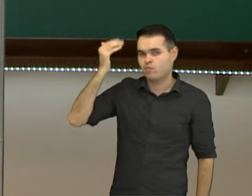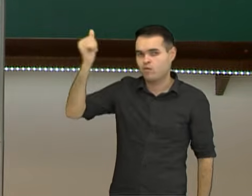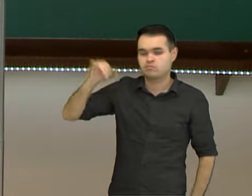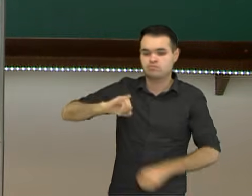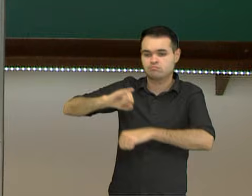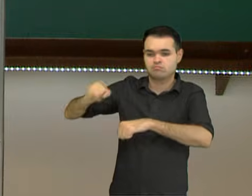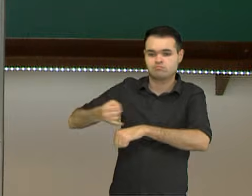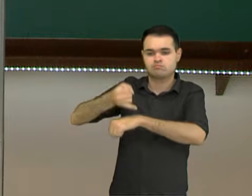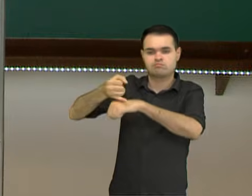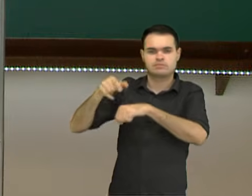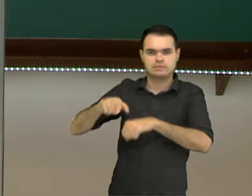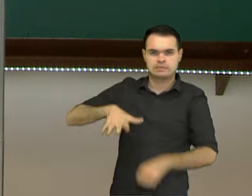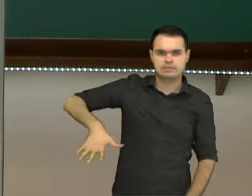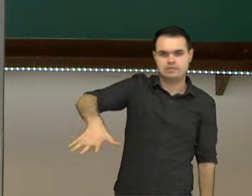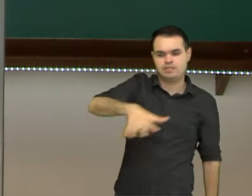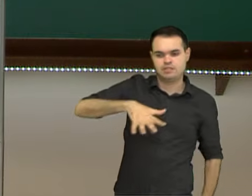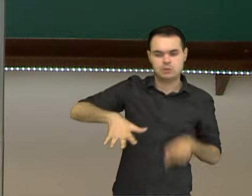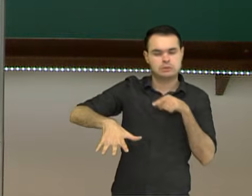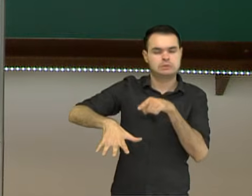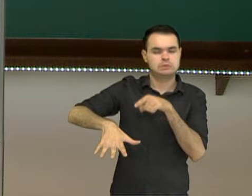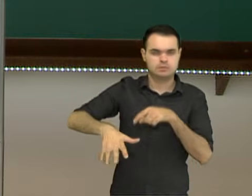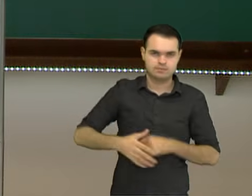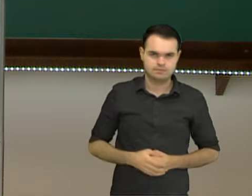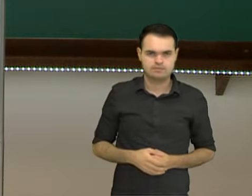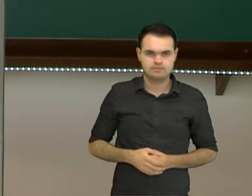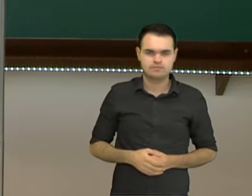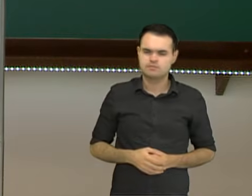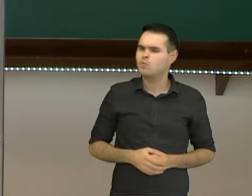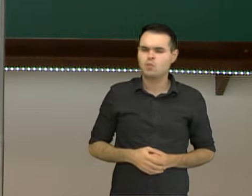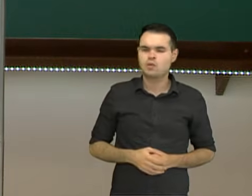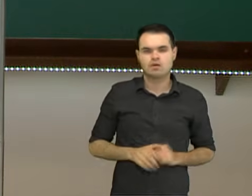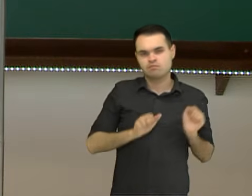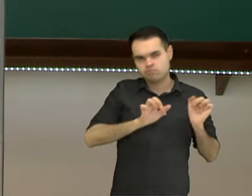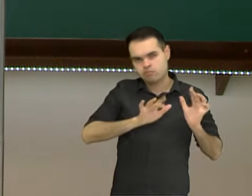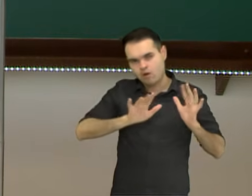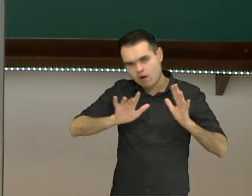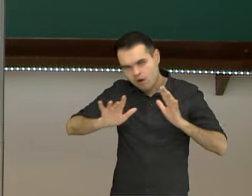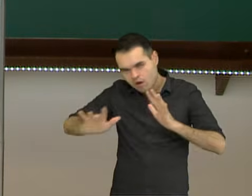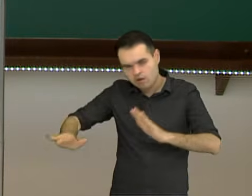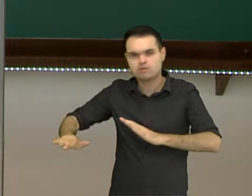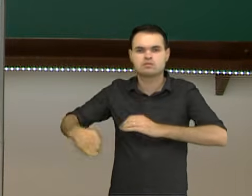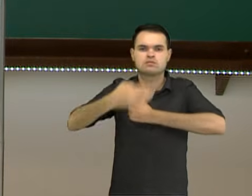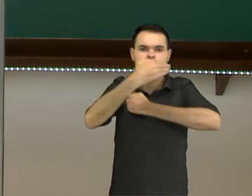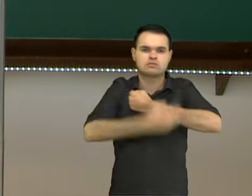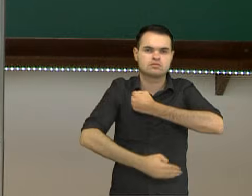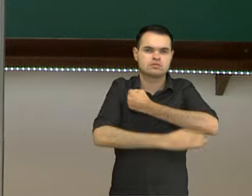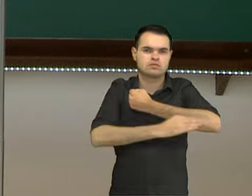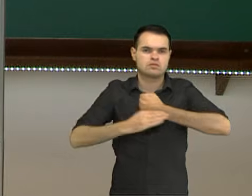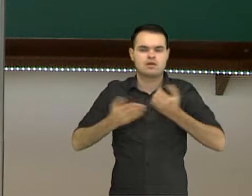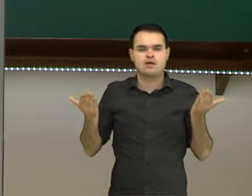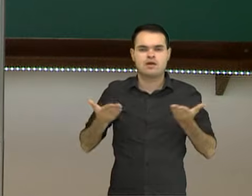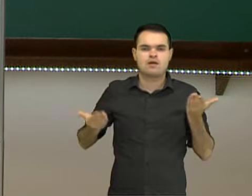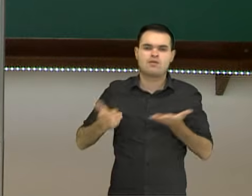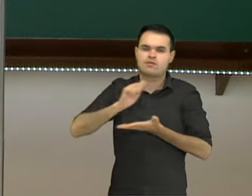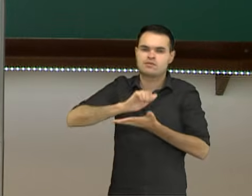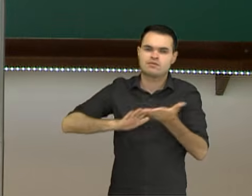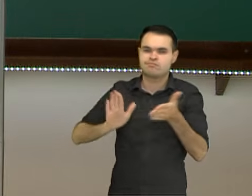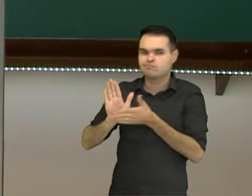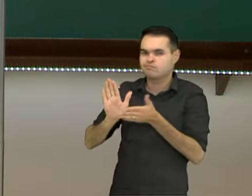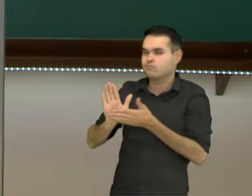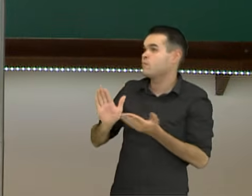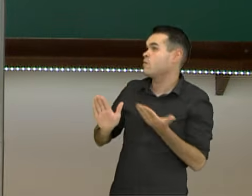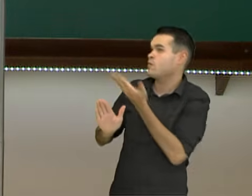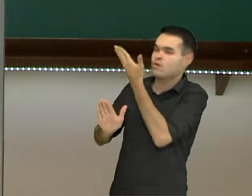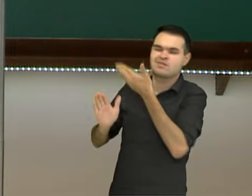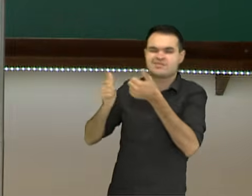ali de Jerusalém. Então aqui o que eram essas cruzadas, tá? Uma atividade para a gente pensar um pouquinho. O professor